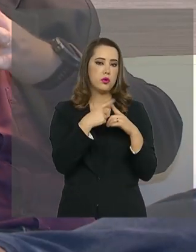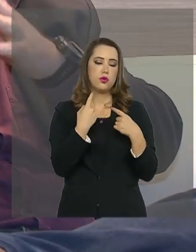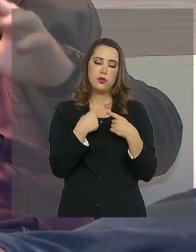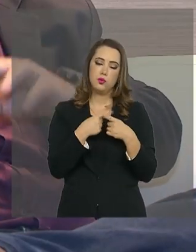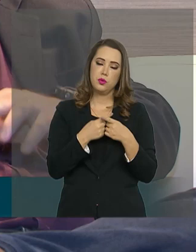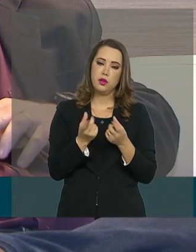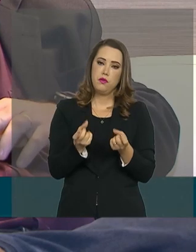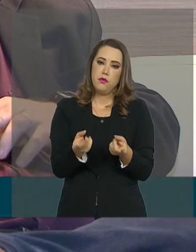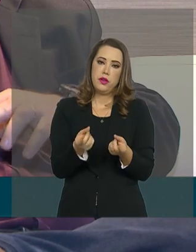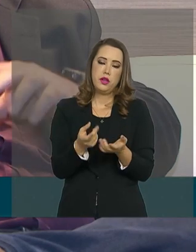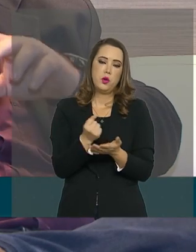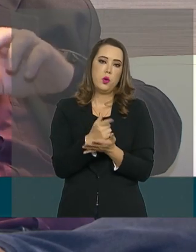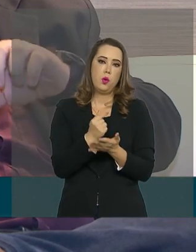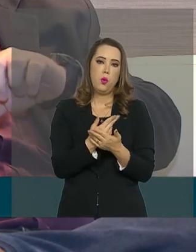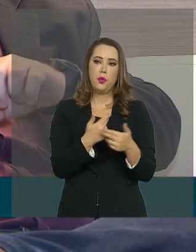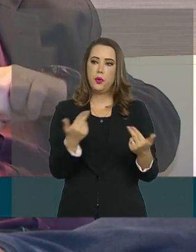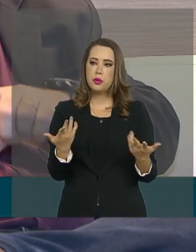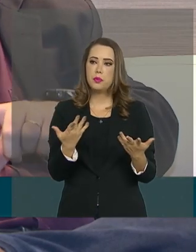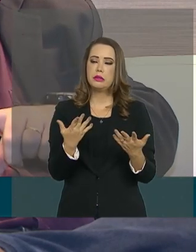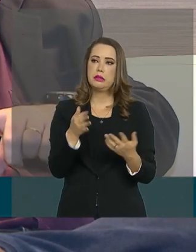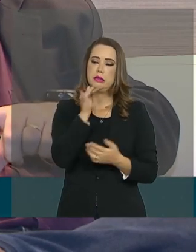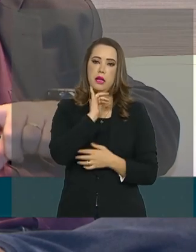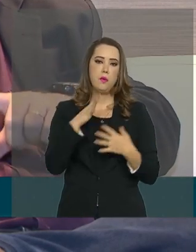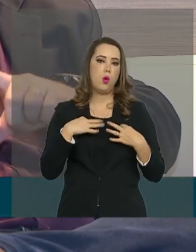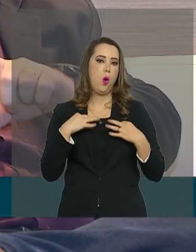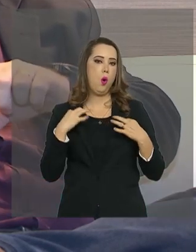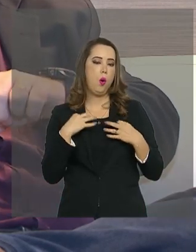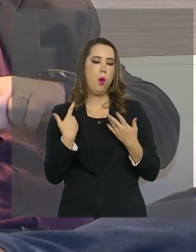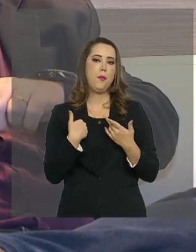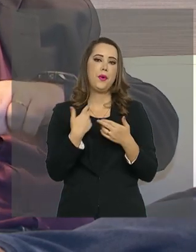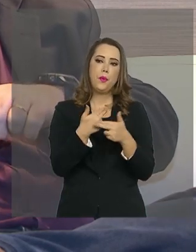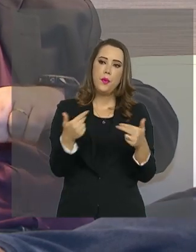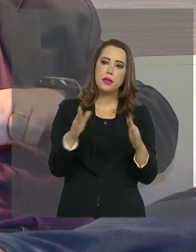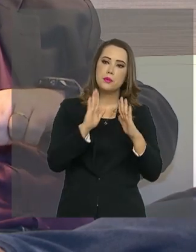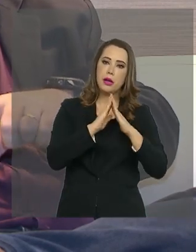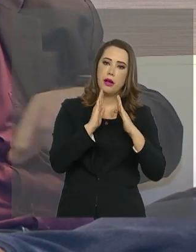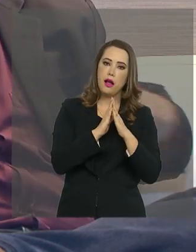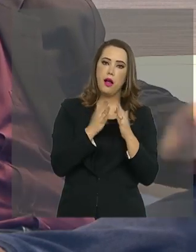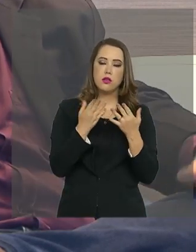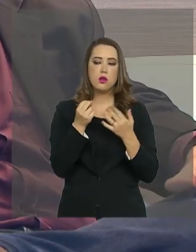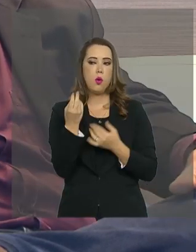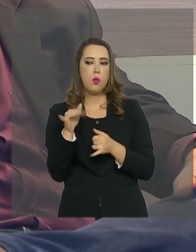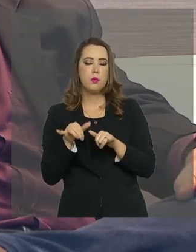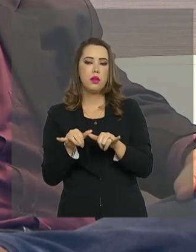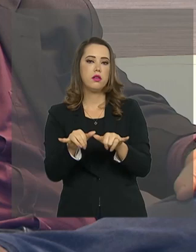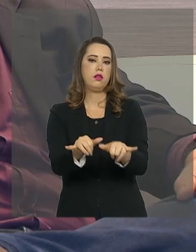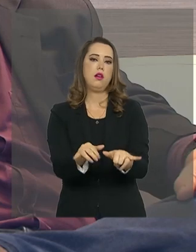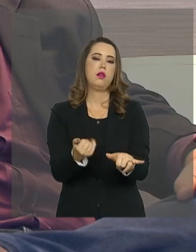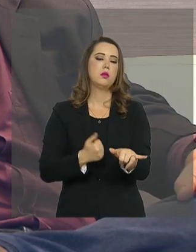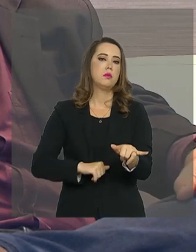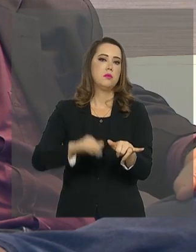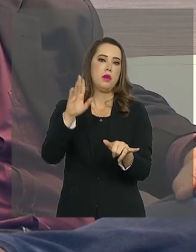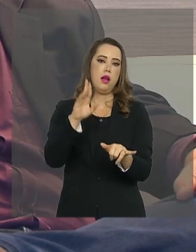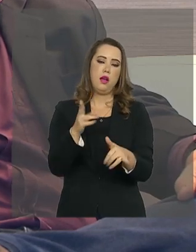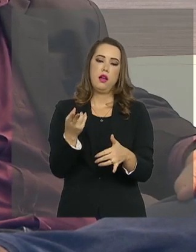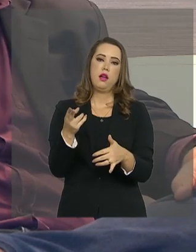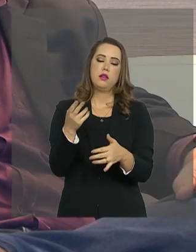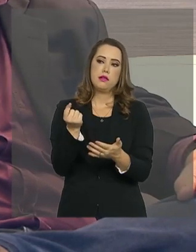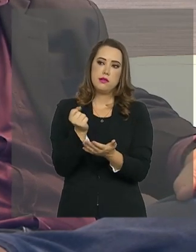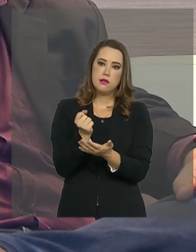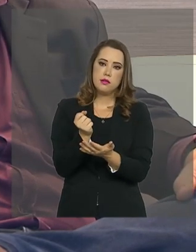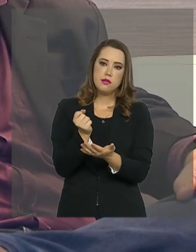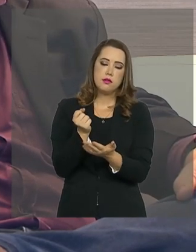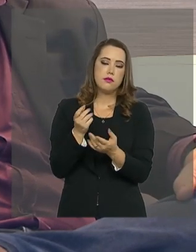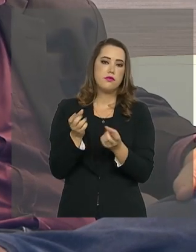comércio, segmentos de vestuário, de móveis, eletrodomésticos, de hipermercados tendem a ser os mais beneficiados. Só esses